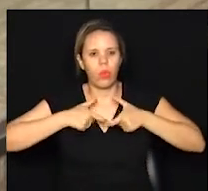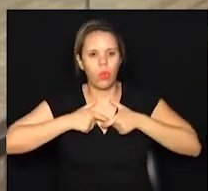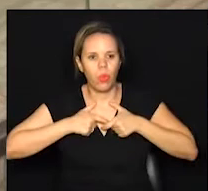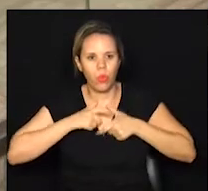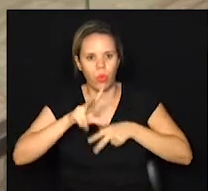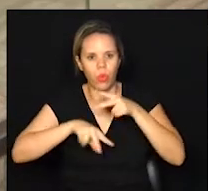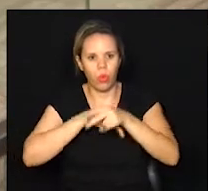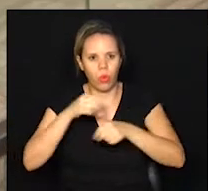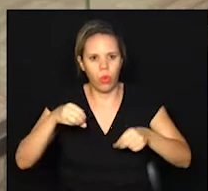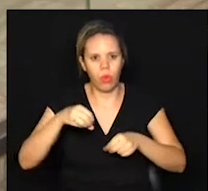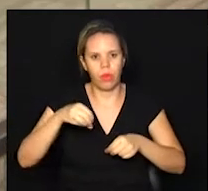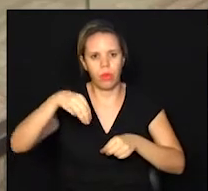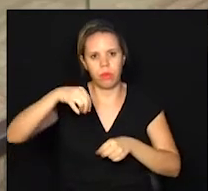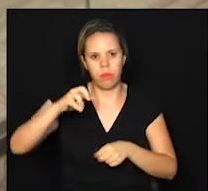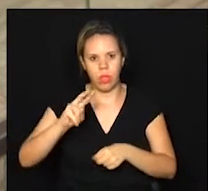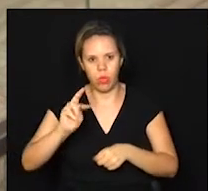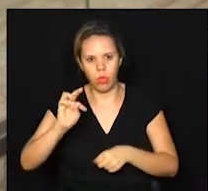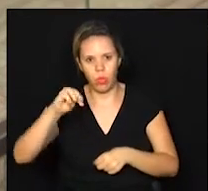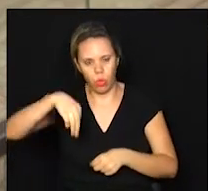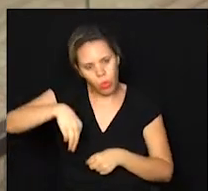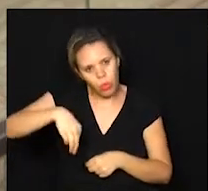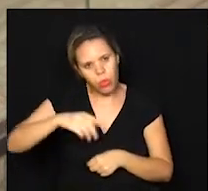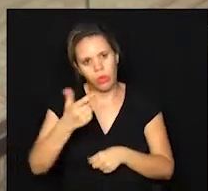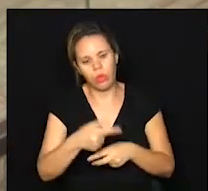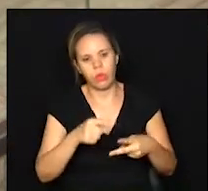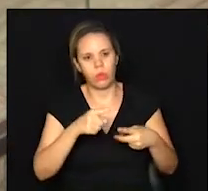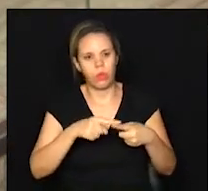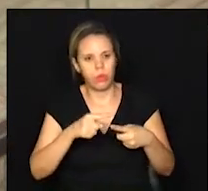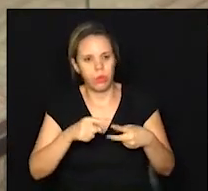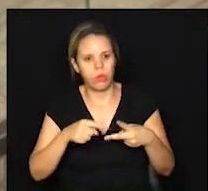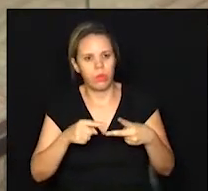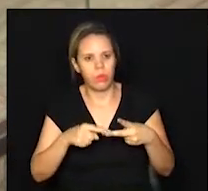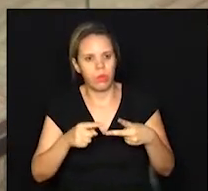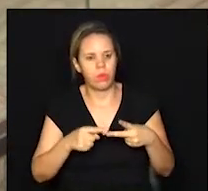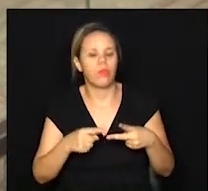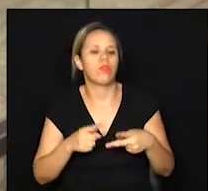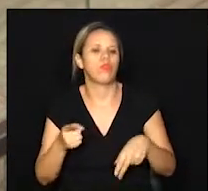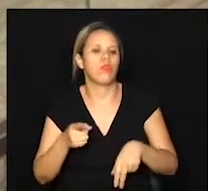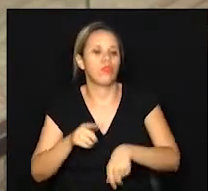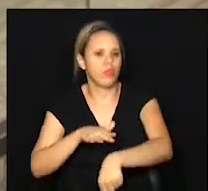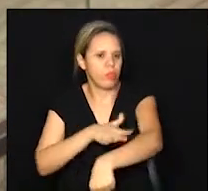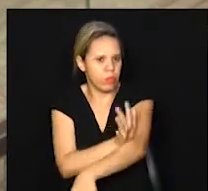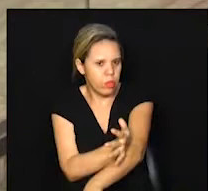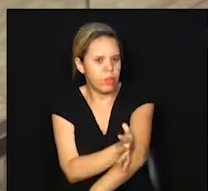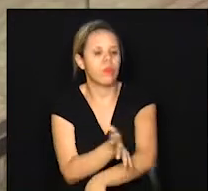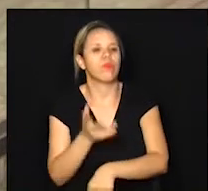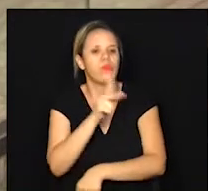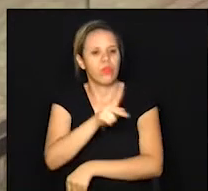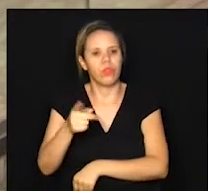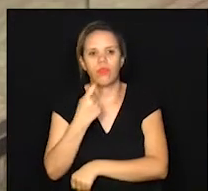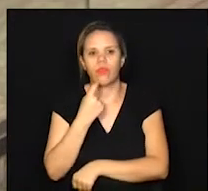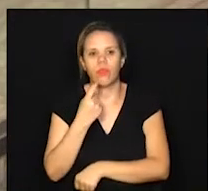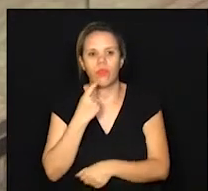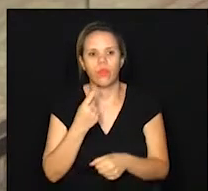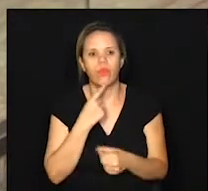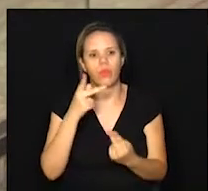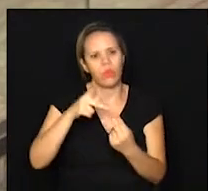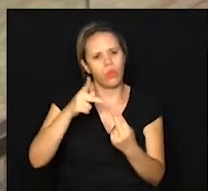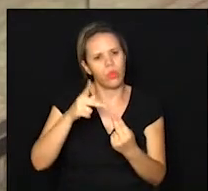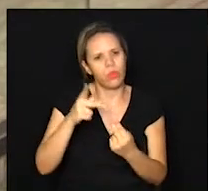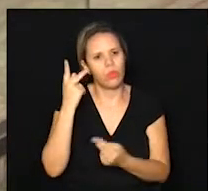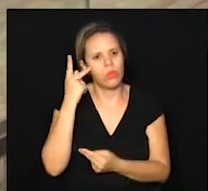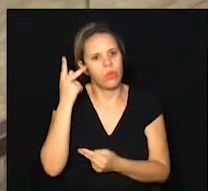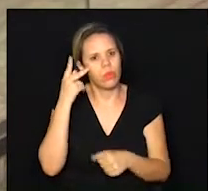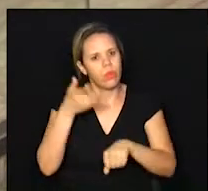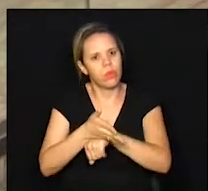Milton Santana e no segundo momento, um caso de racismo de um professor de Campinas na Unip São Paulo, com a